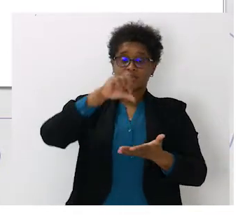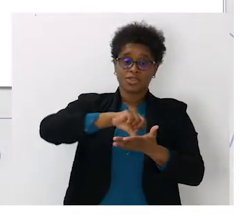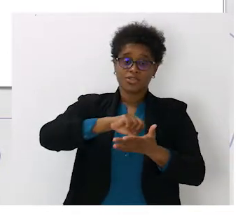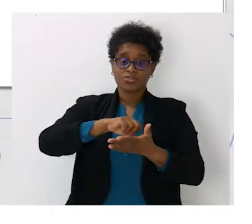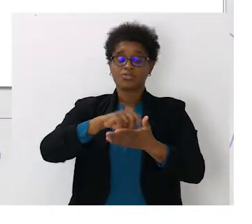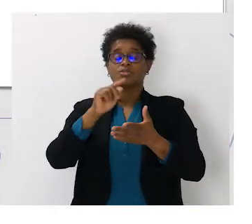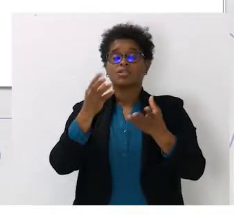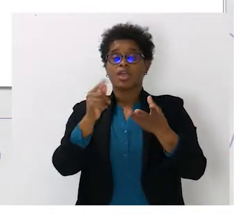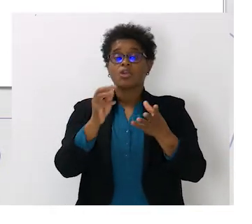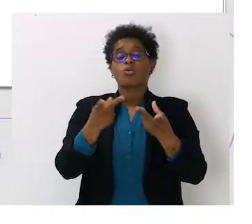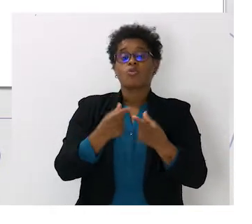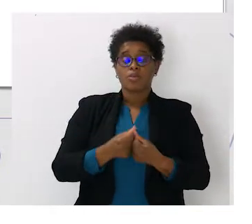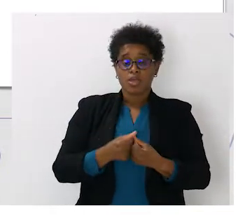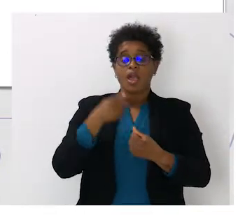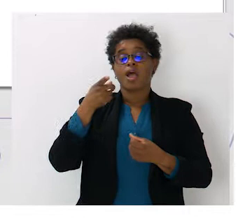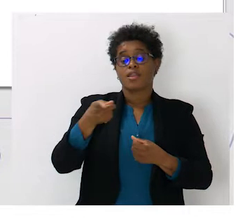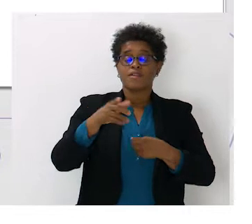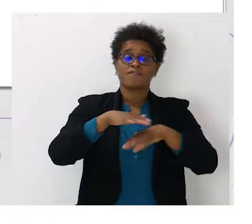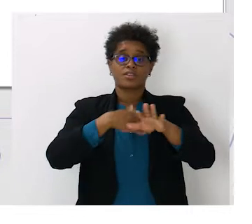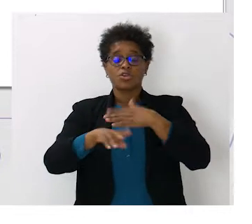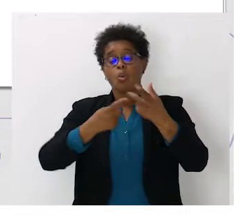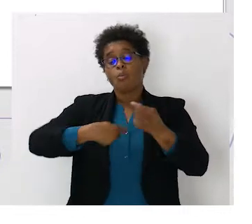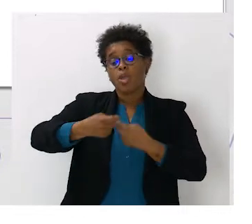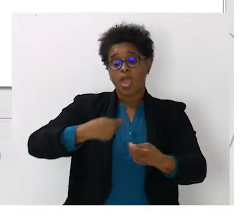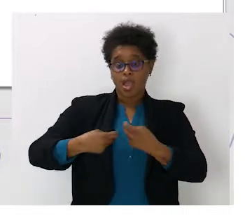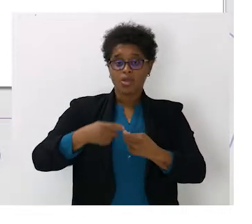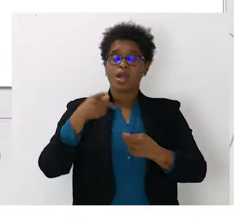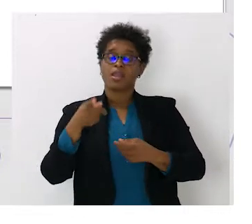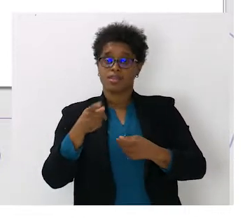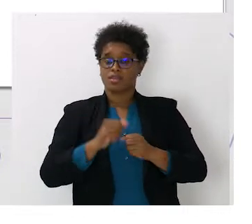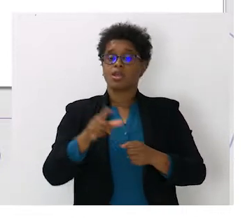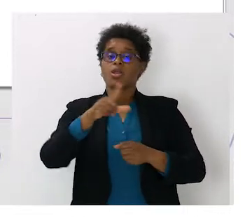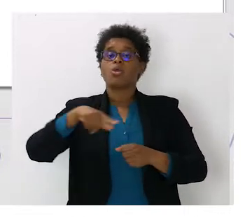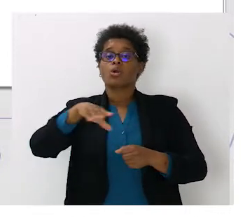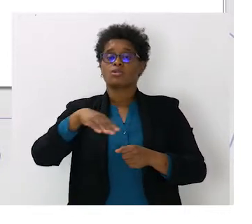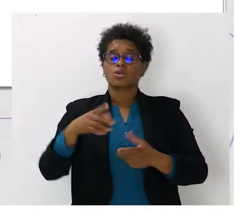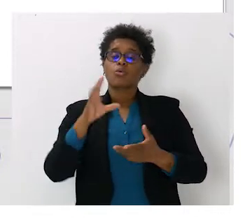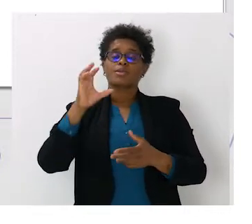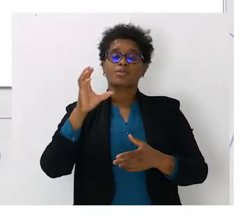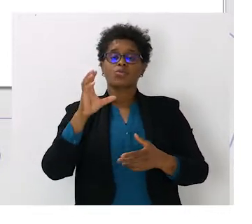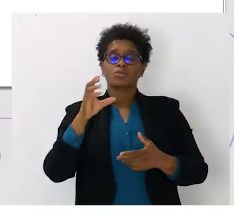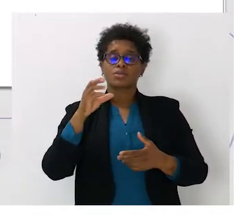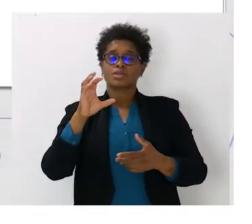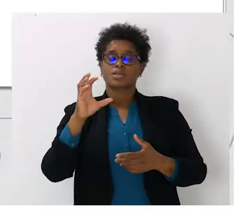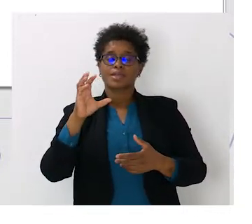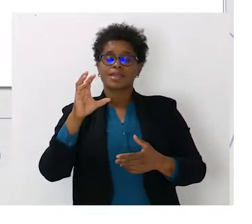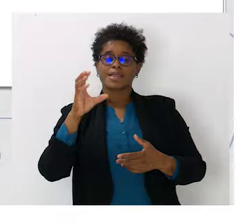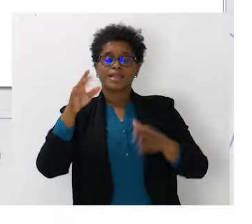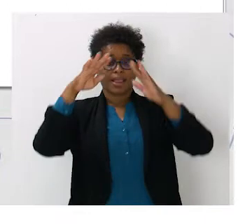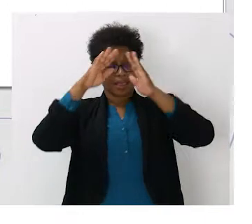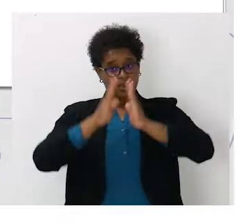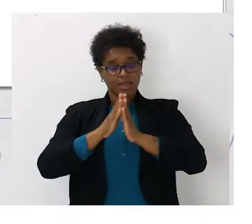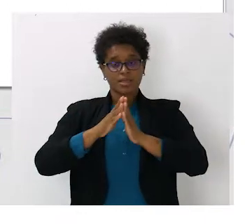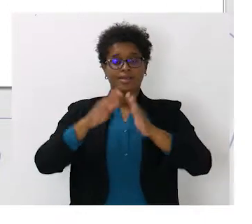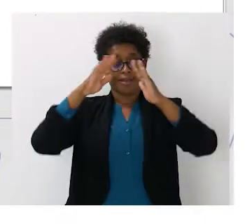centros de economia, ali se realizava o mercado, ali se localizava os templos, o